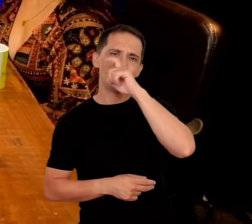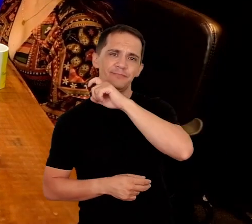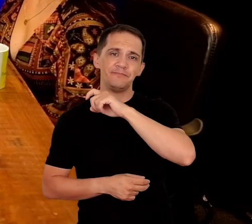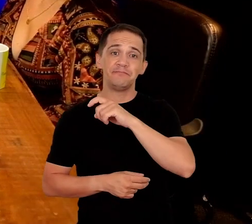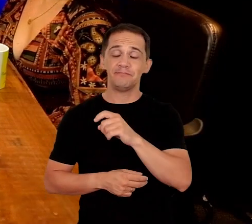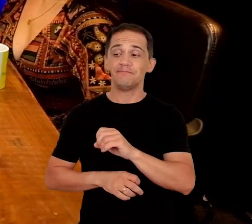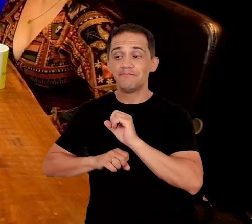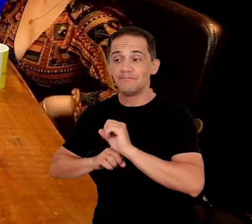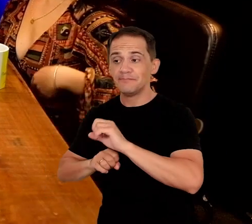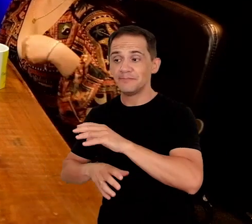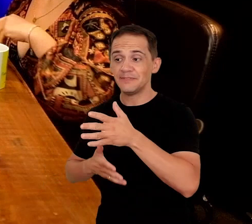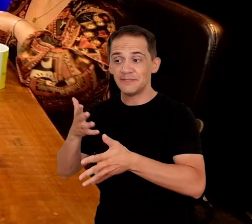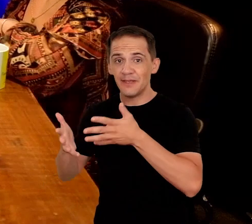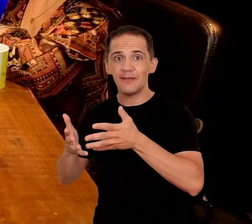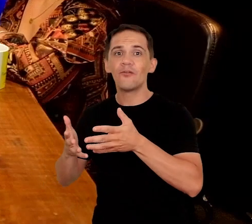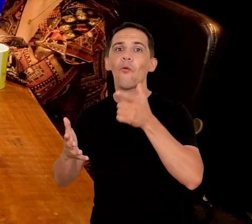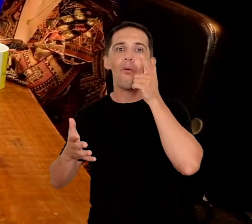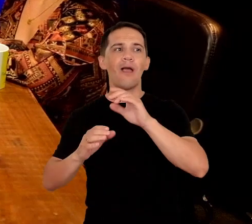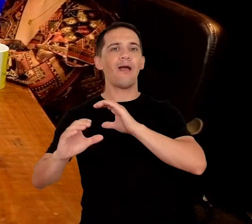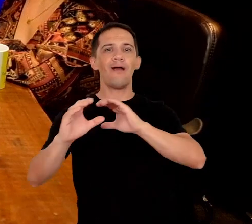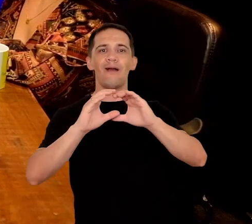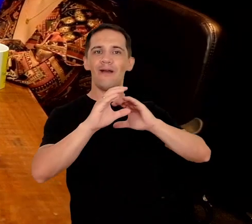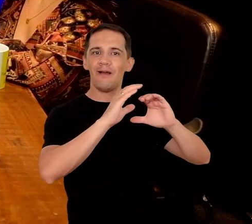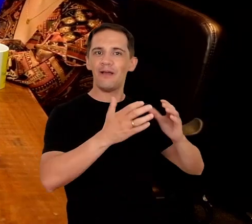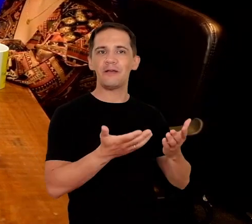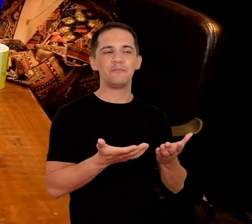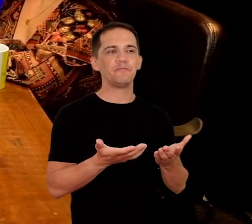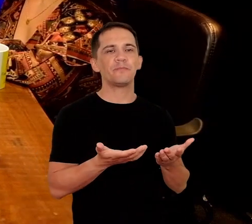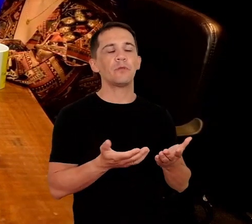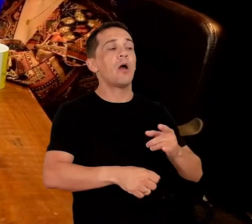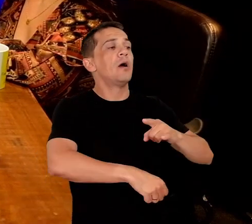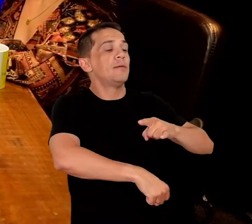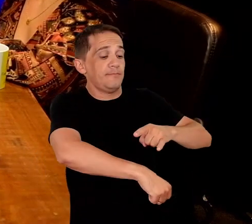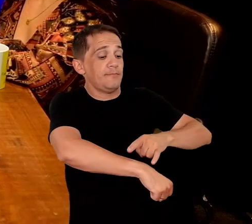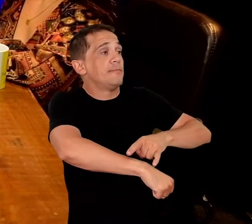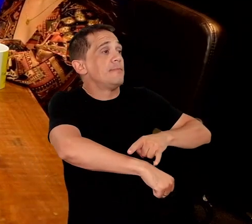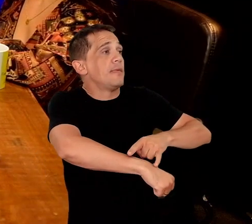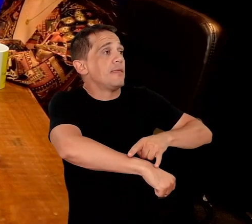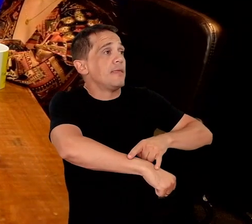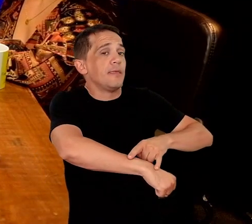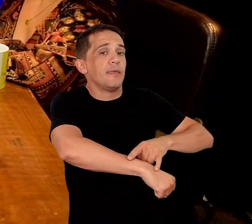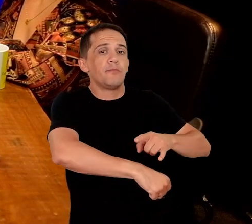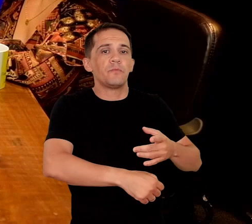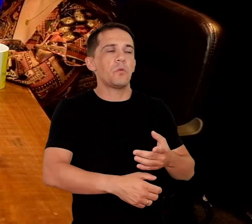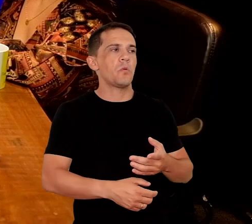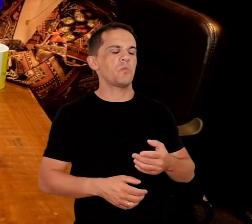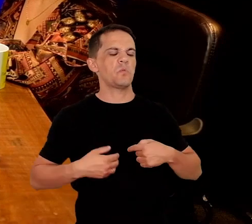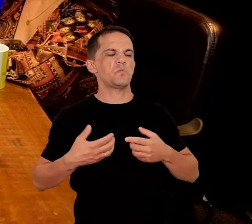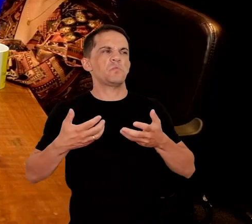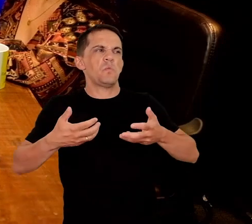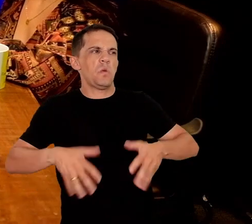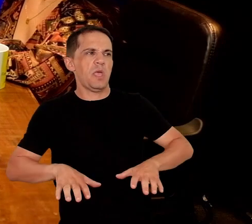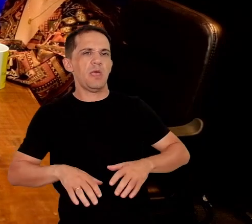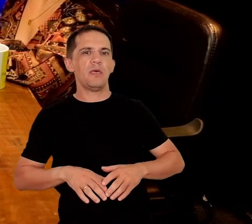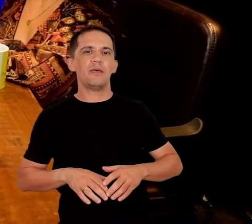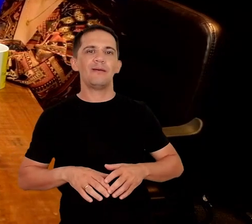muito na comunicação. Isso é muito legal, né? É muito legal. Banheiro, às vezes o sinal que eles querem alguma coisa ou que eles não